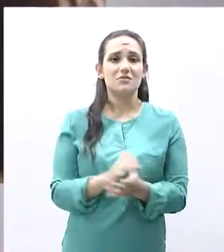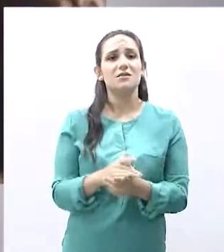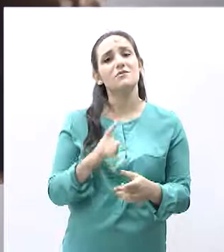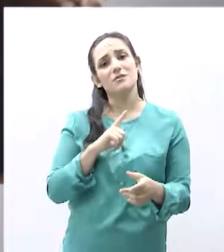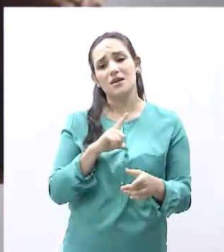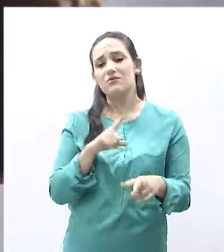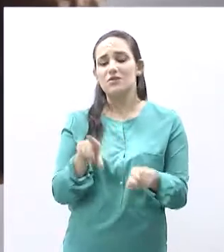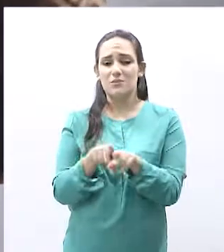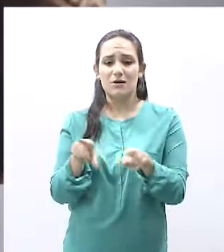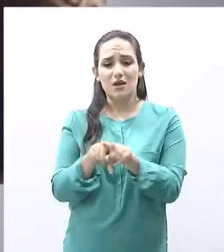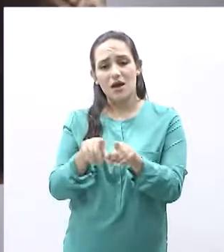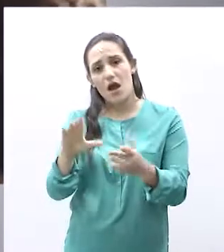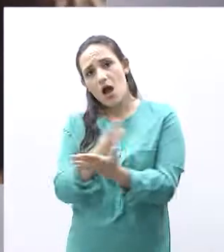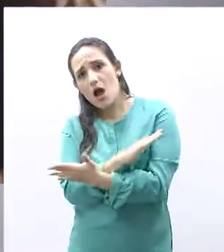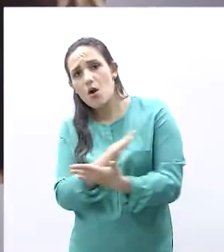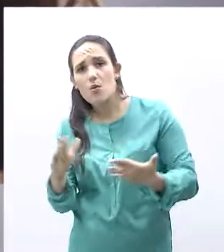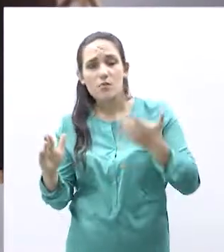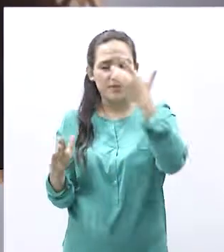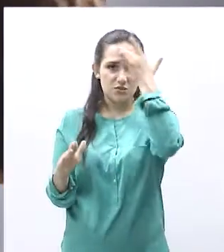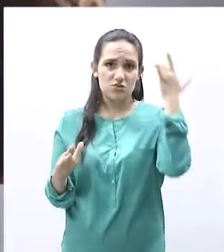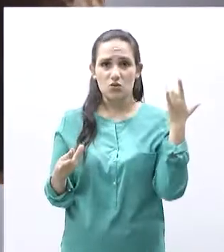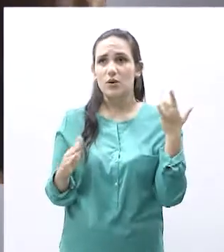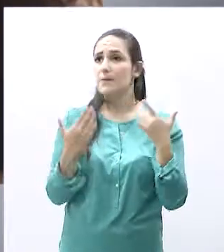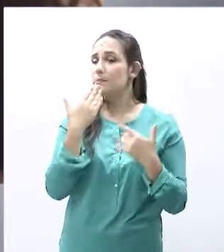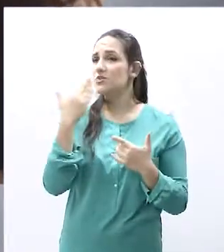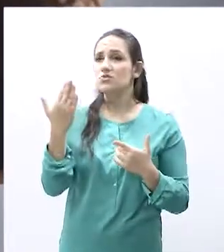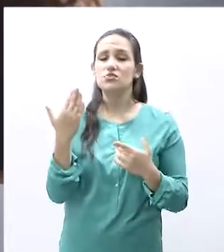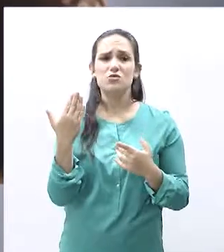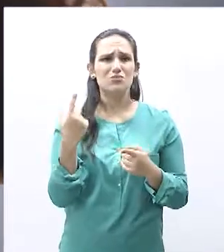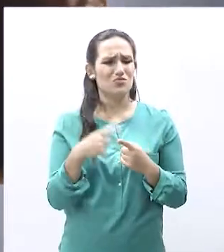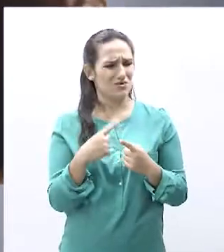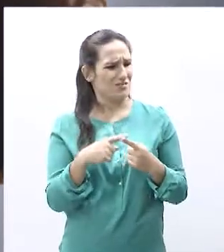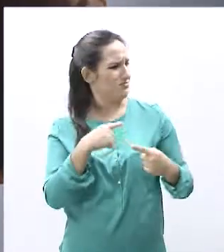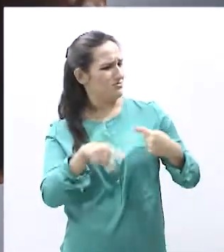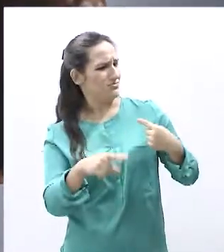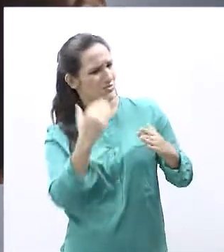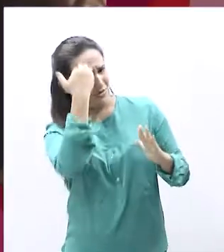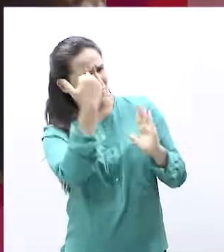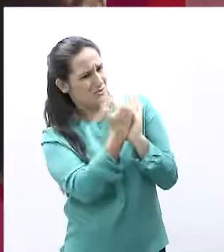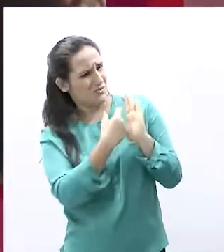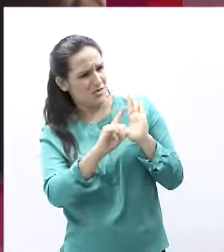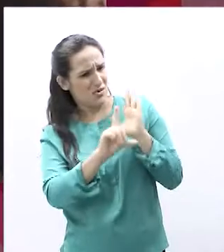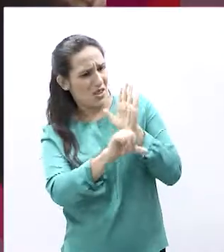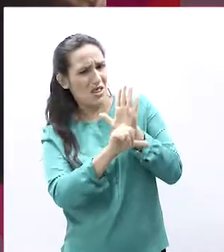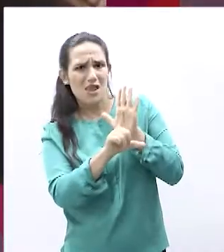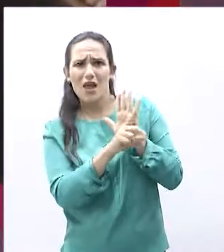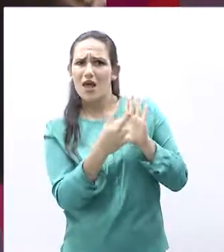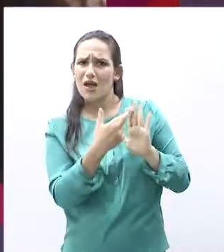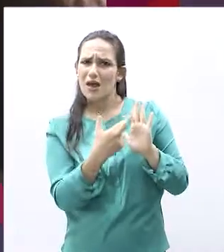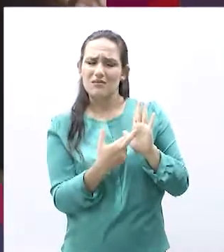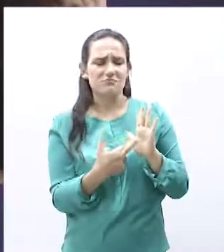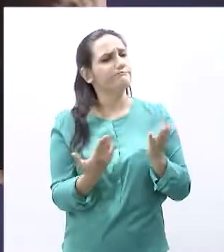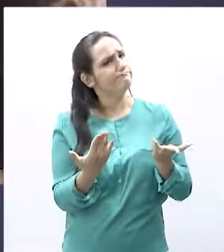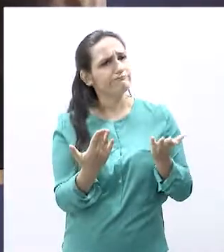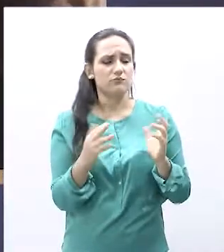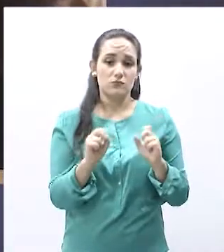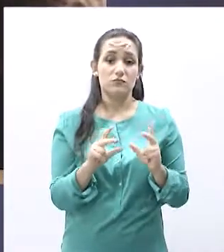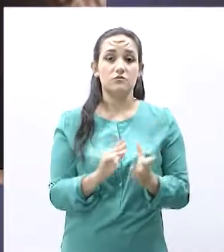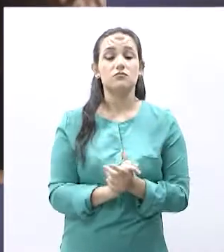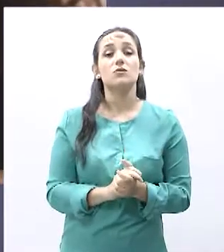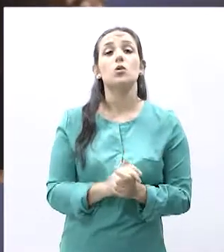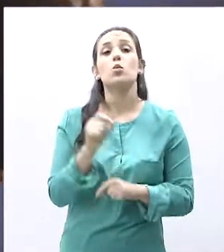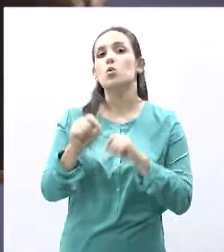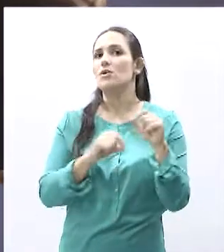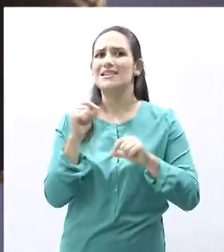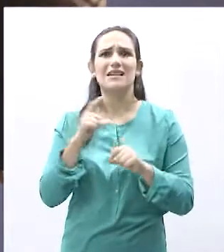também, nós tivemos assim muitas negativas indevidas, como é natural que aconteça,